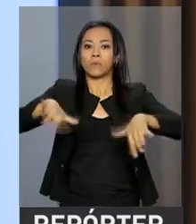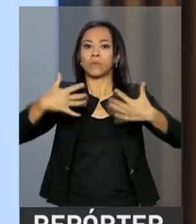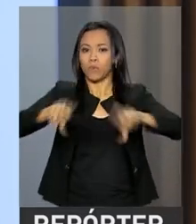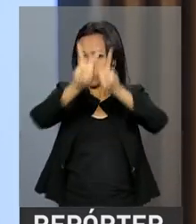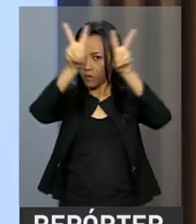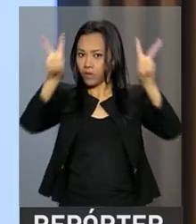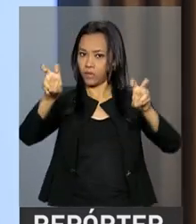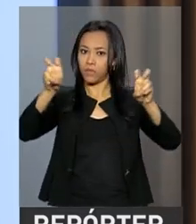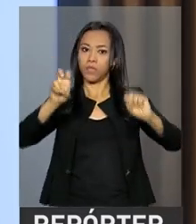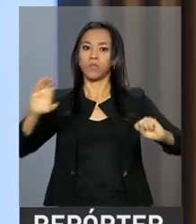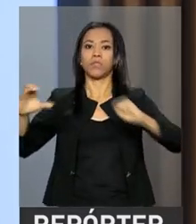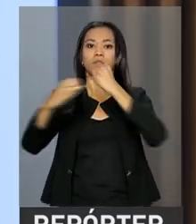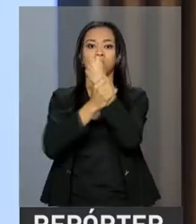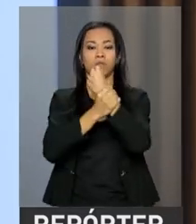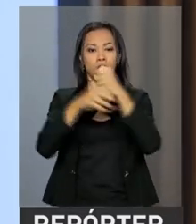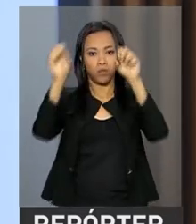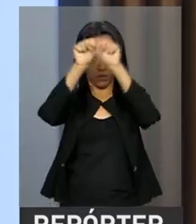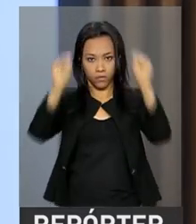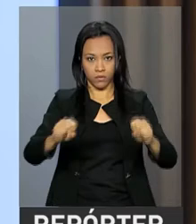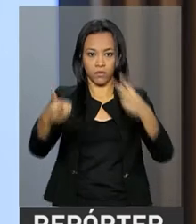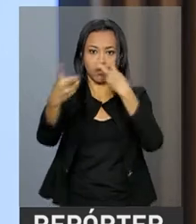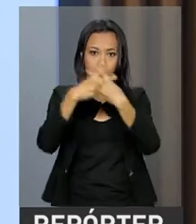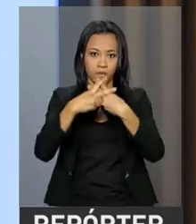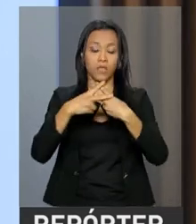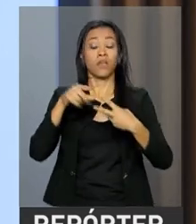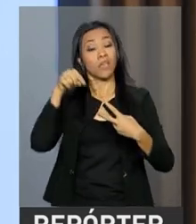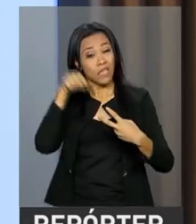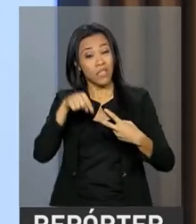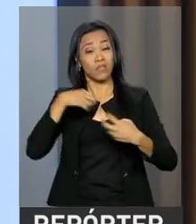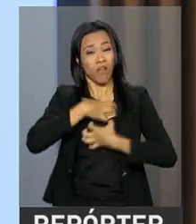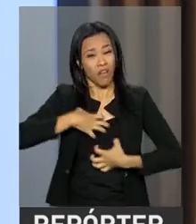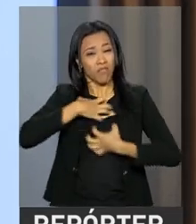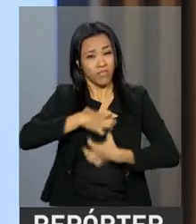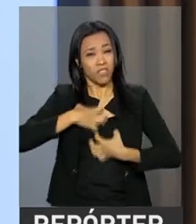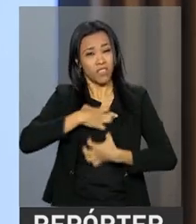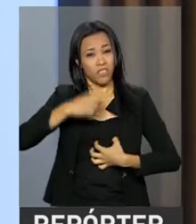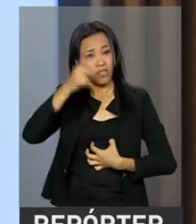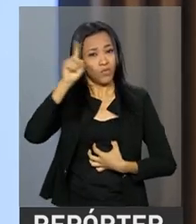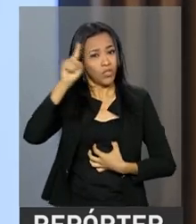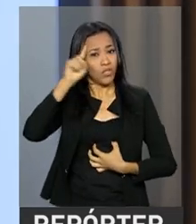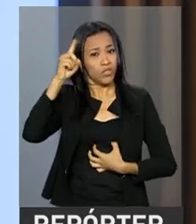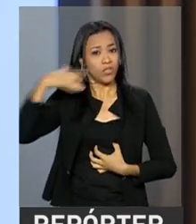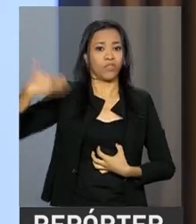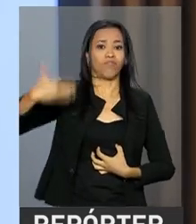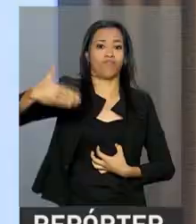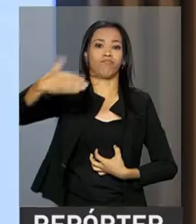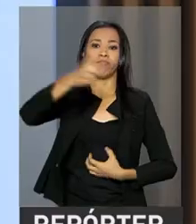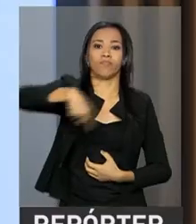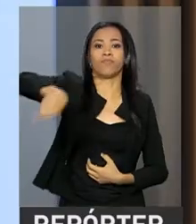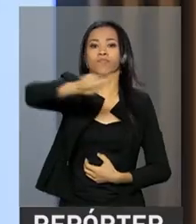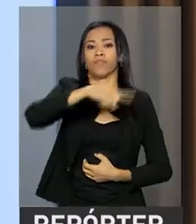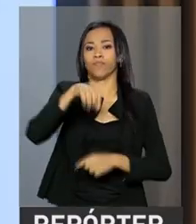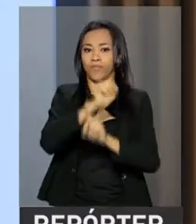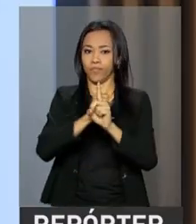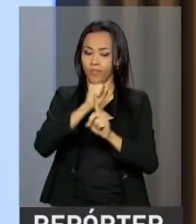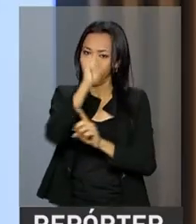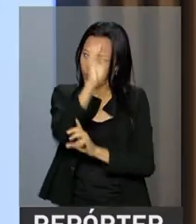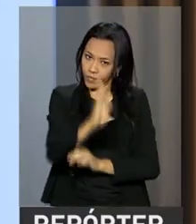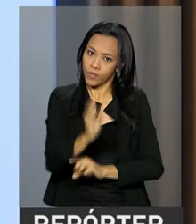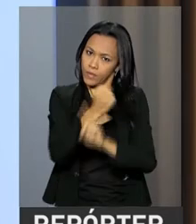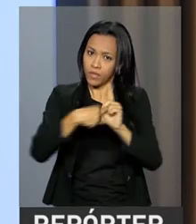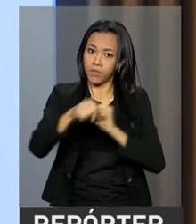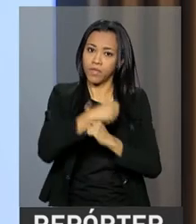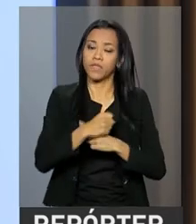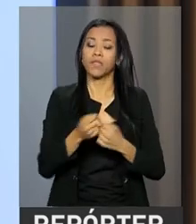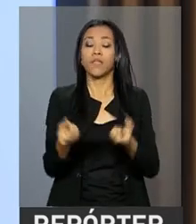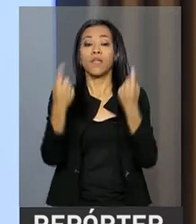segurança pública é discutir um tema que aflige o dia a dia de todos nós brasileiros. Esse debate do tema